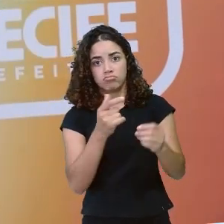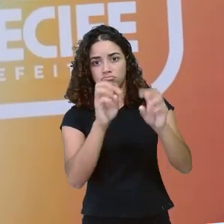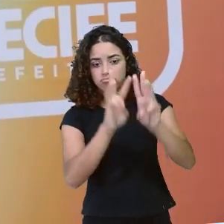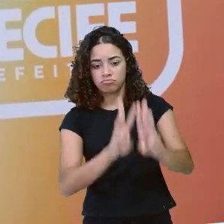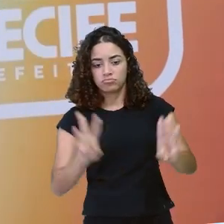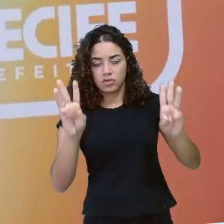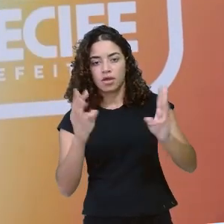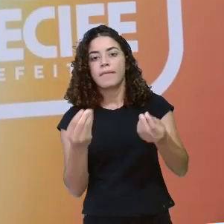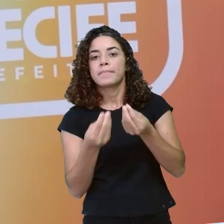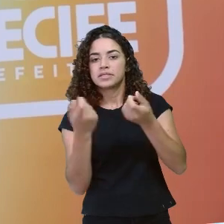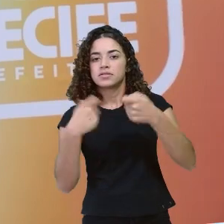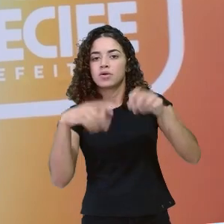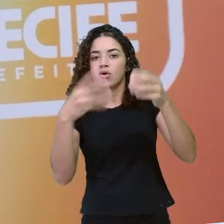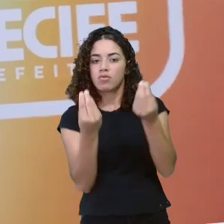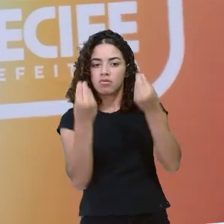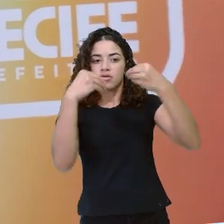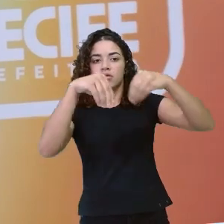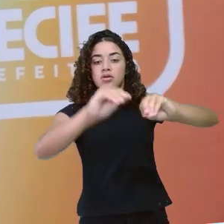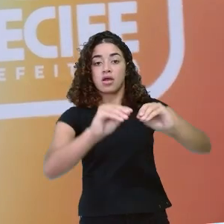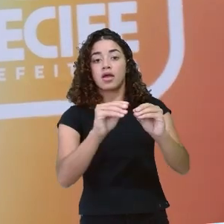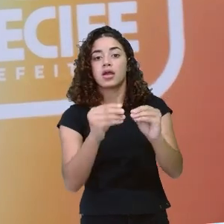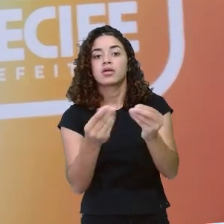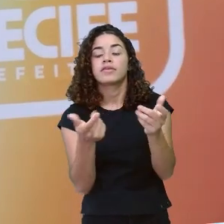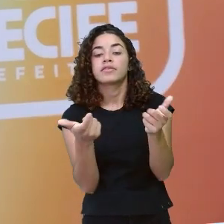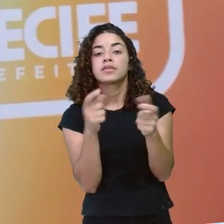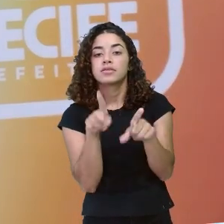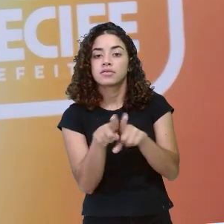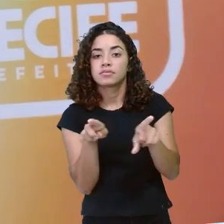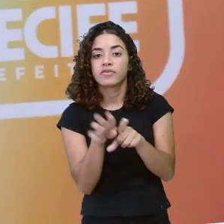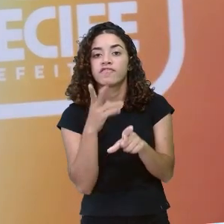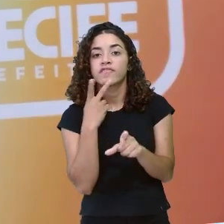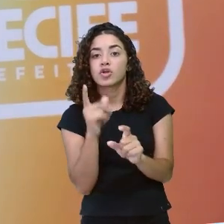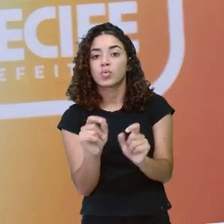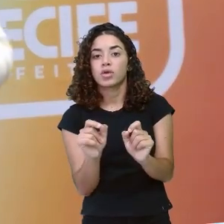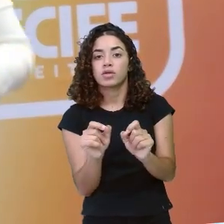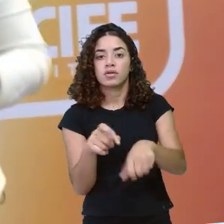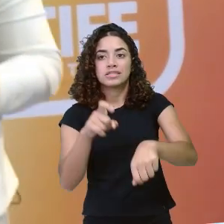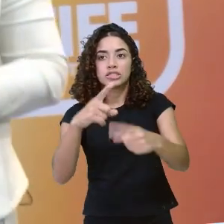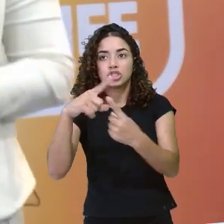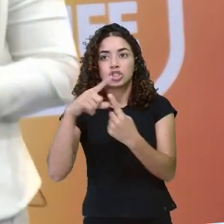World Wall e coloca o tipo de jogo que vocês querem jogar, tá certo?